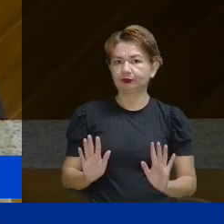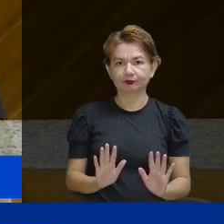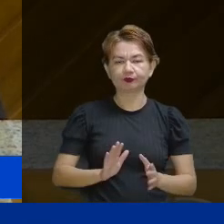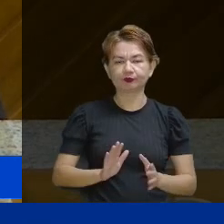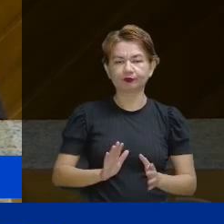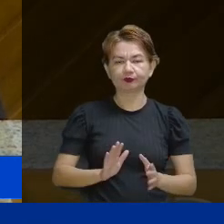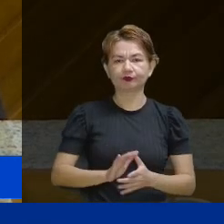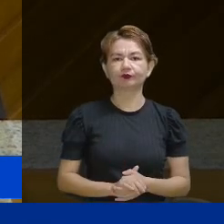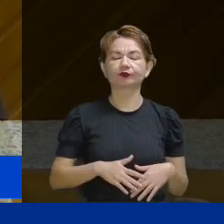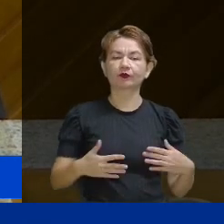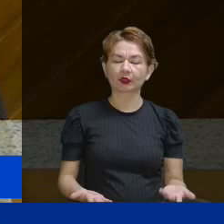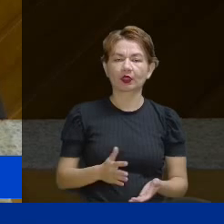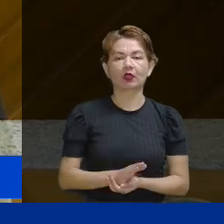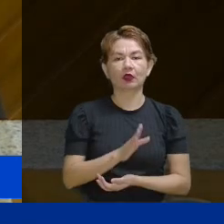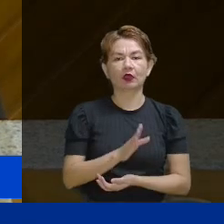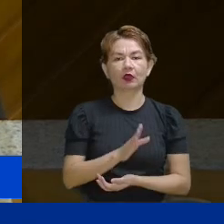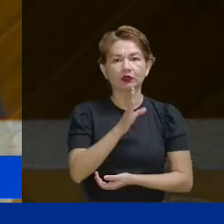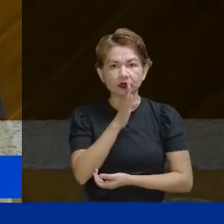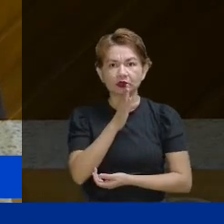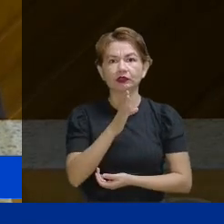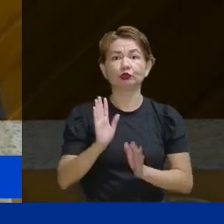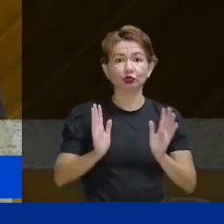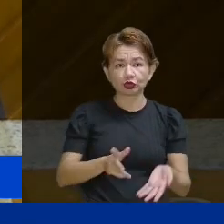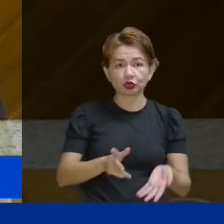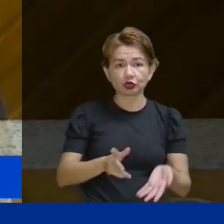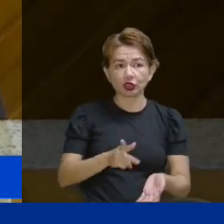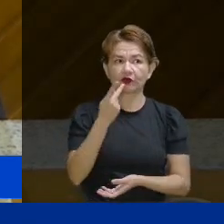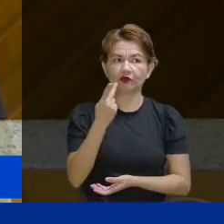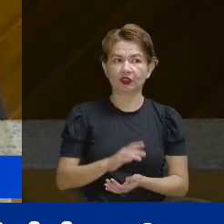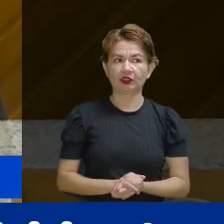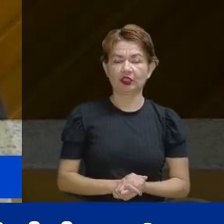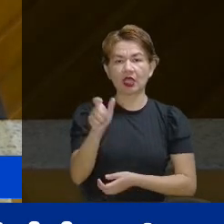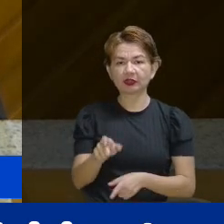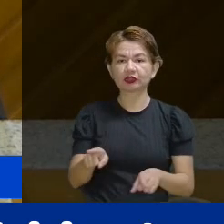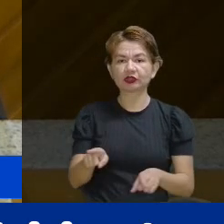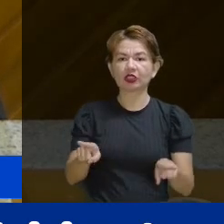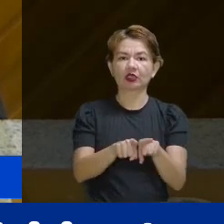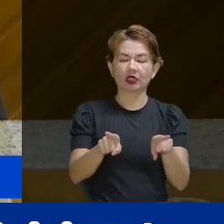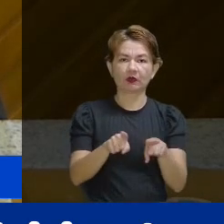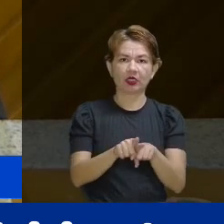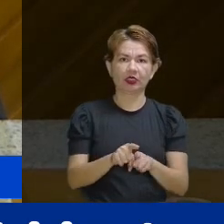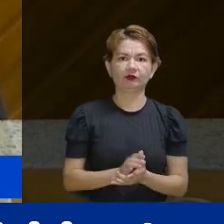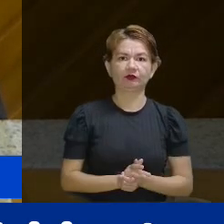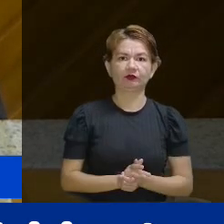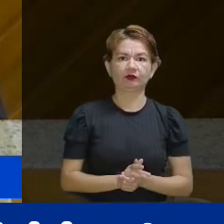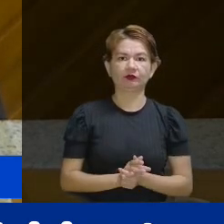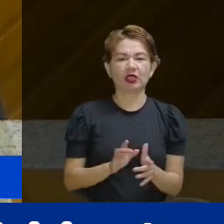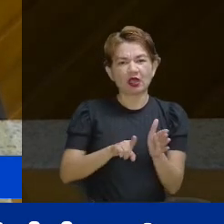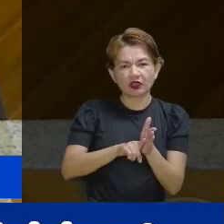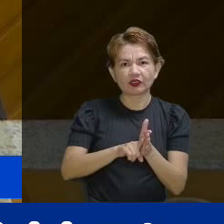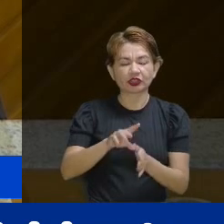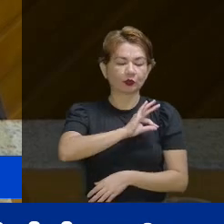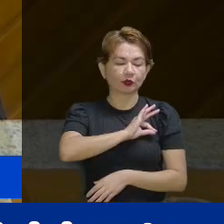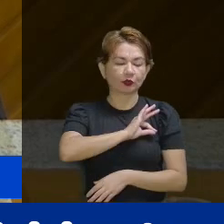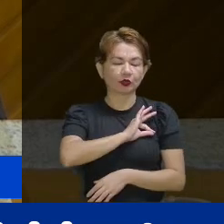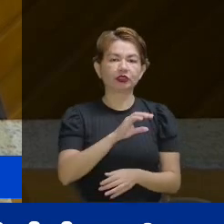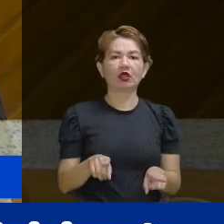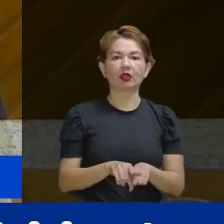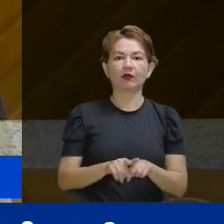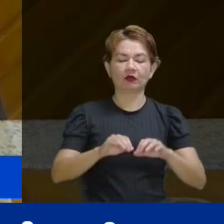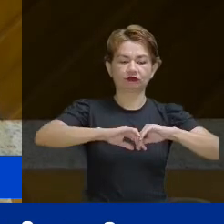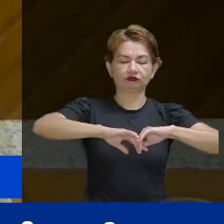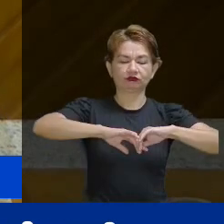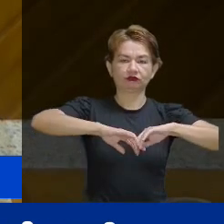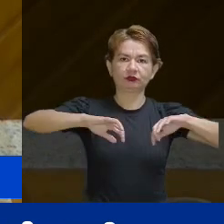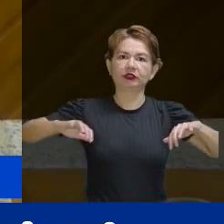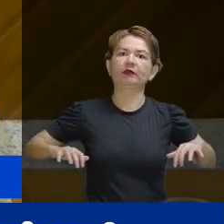das omissões sustentadas acima, o embargante alegou também que o inquérito policial não pode ser utilizado isoladamente